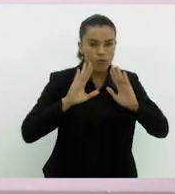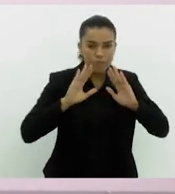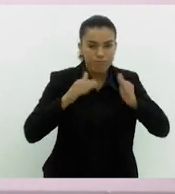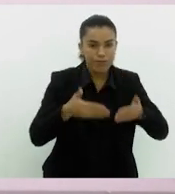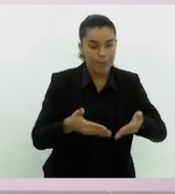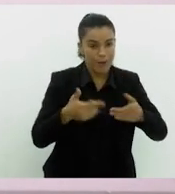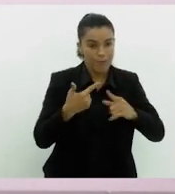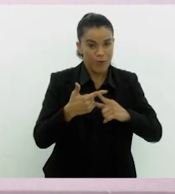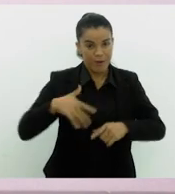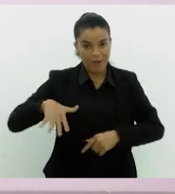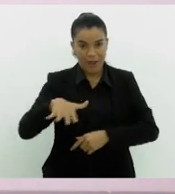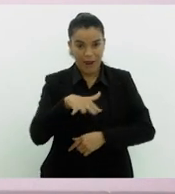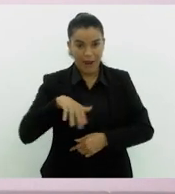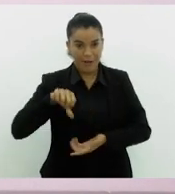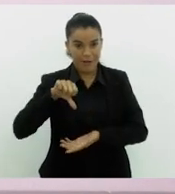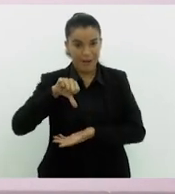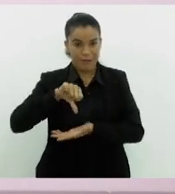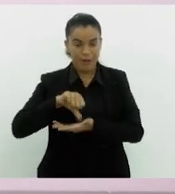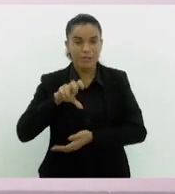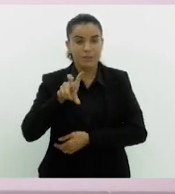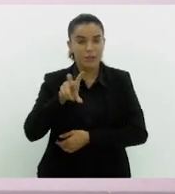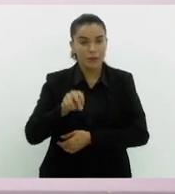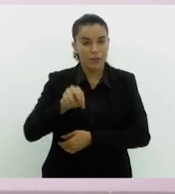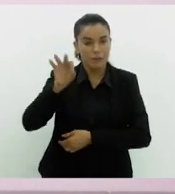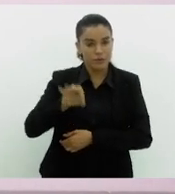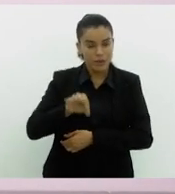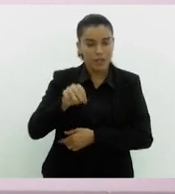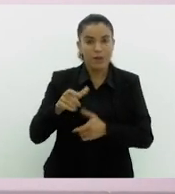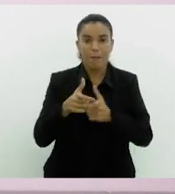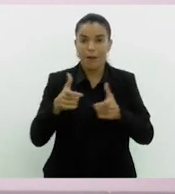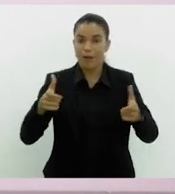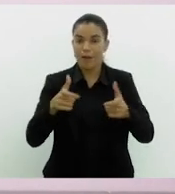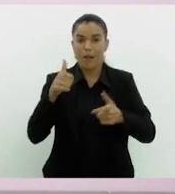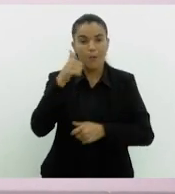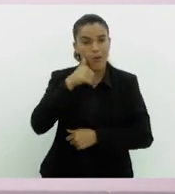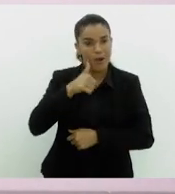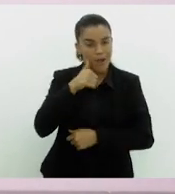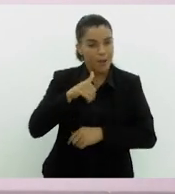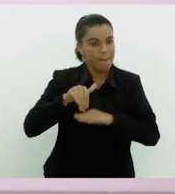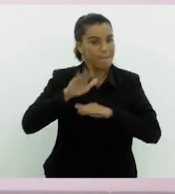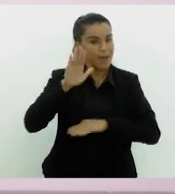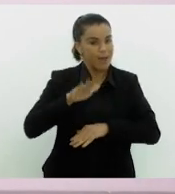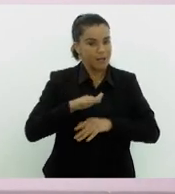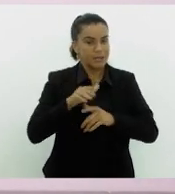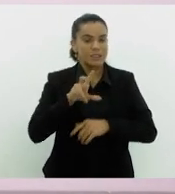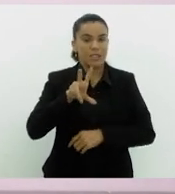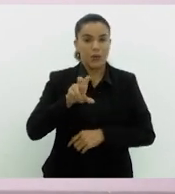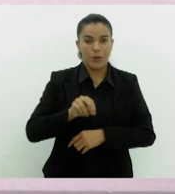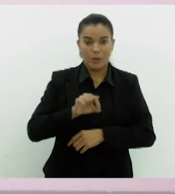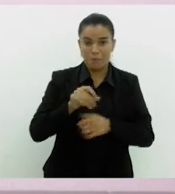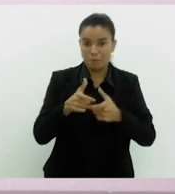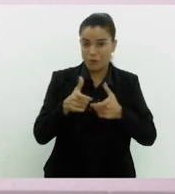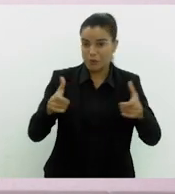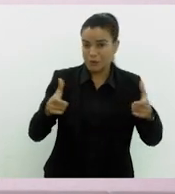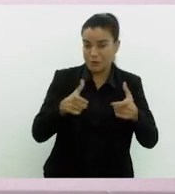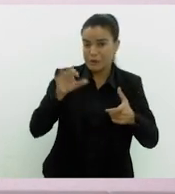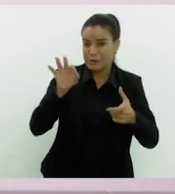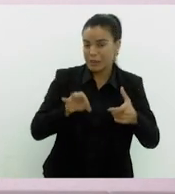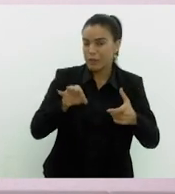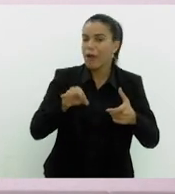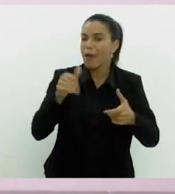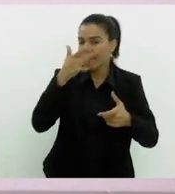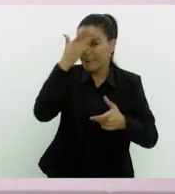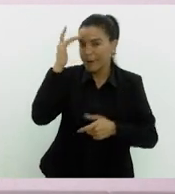região metropolitana. Mais 50% da população são mulheres e mais 50% da população são pessoas negras, né? Então, a gente